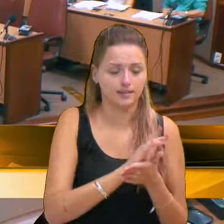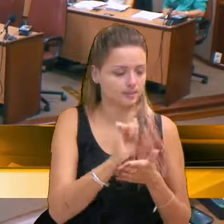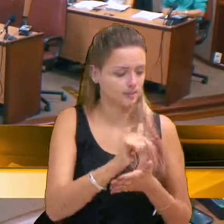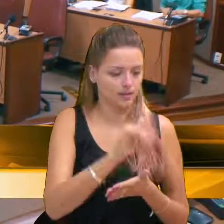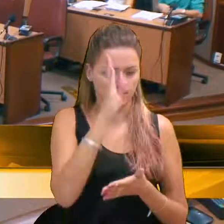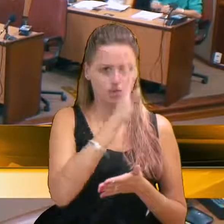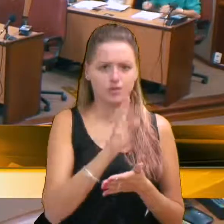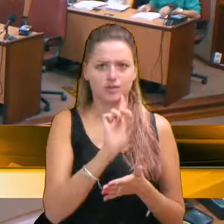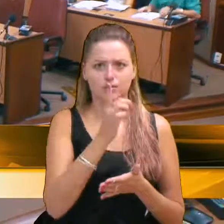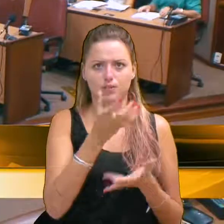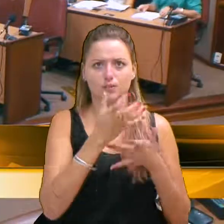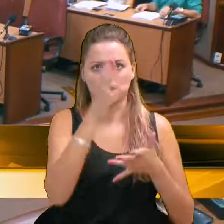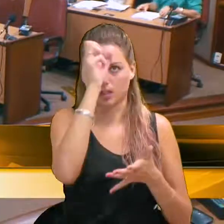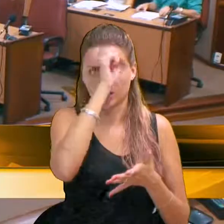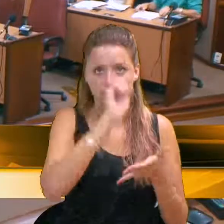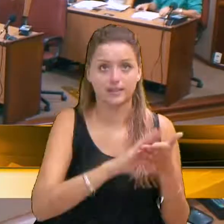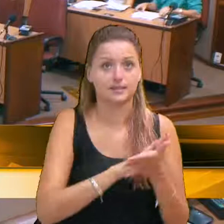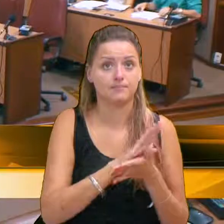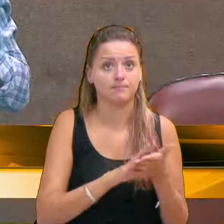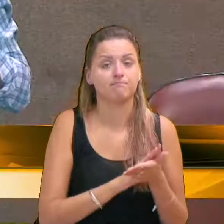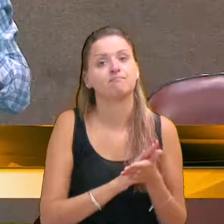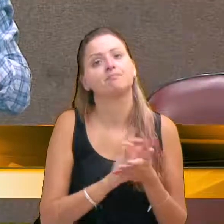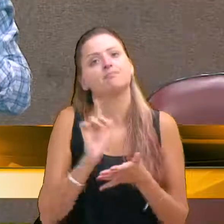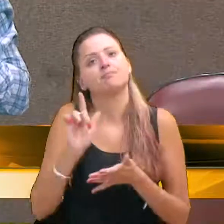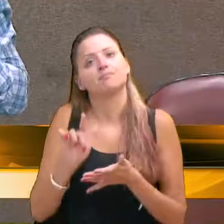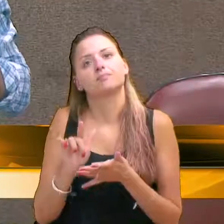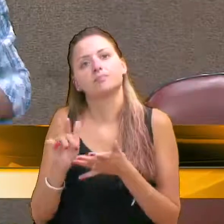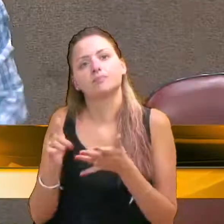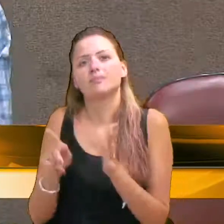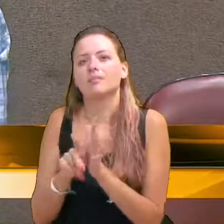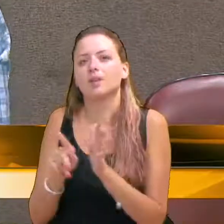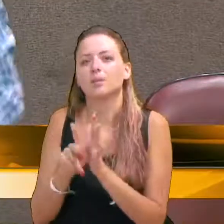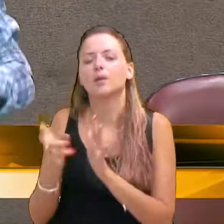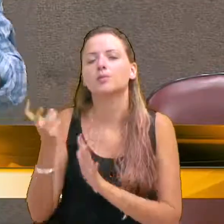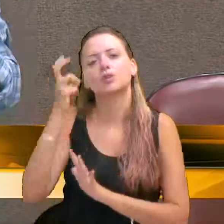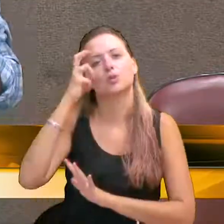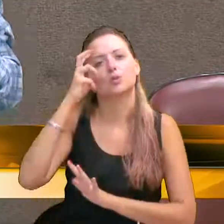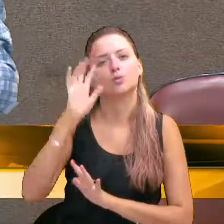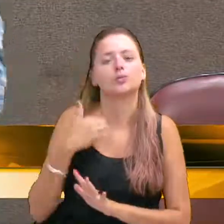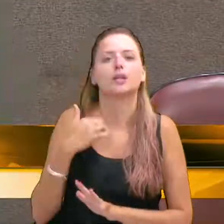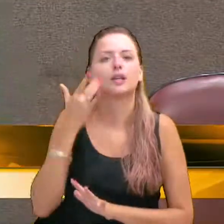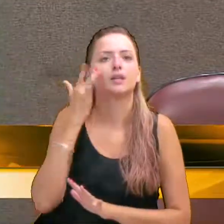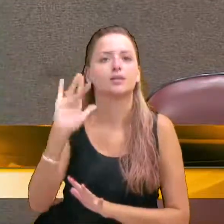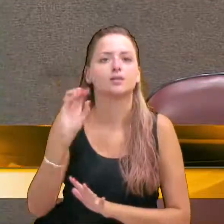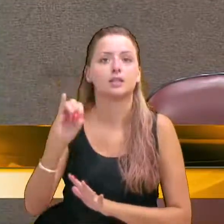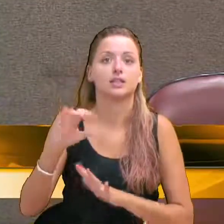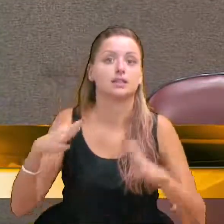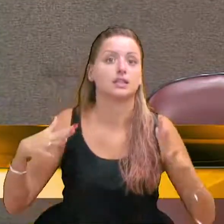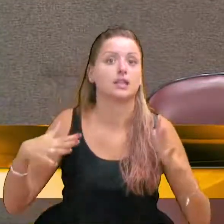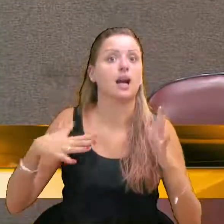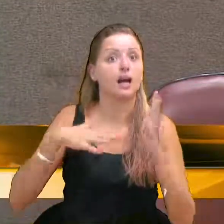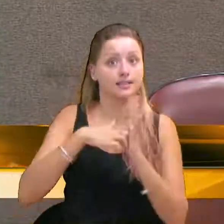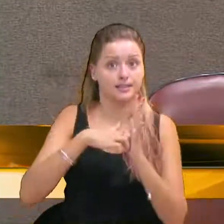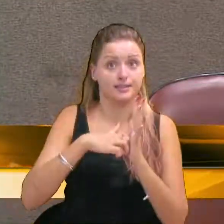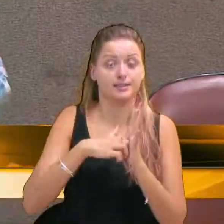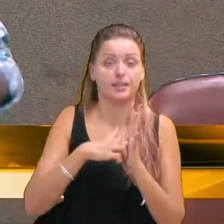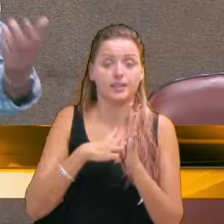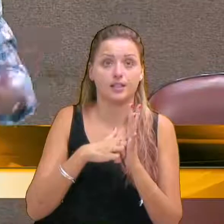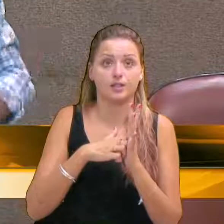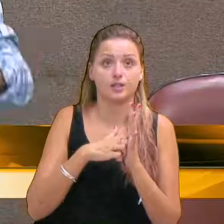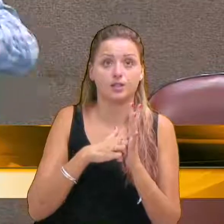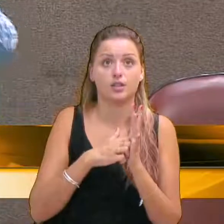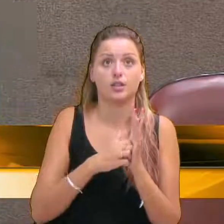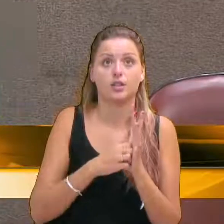assimilar nada. No meu modo de ver, isso é uma questão mais de cultura. E eu não sei se esses acidentes, vereadora Adiló,